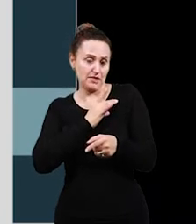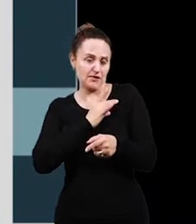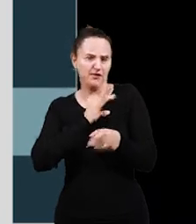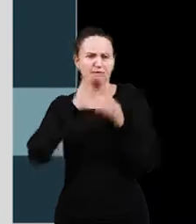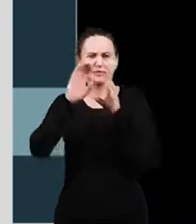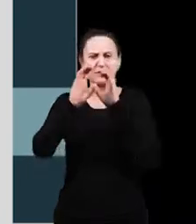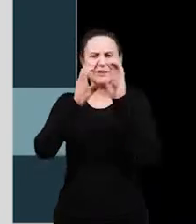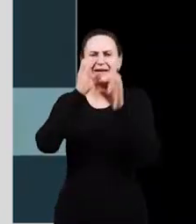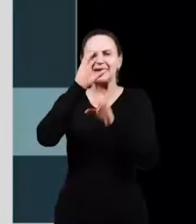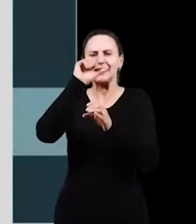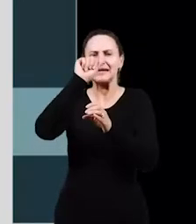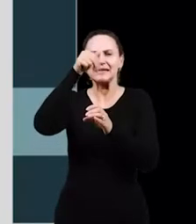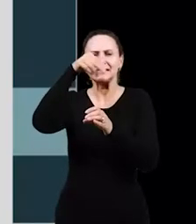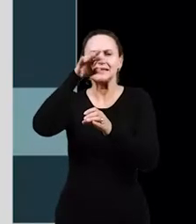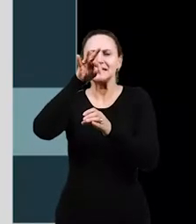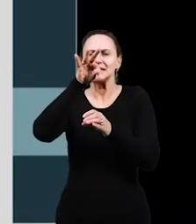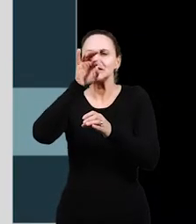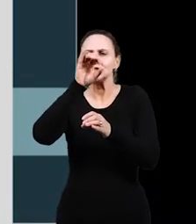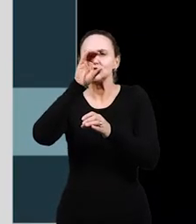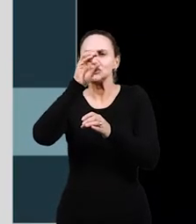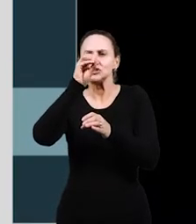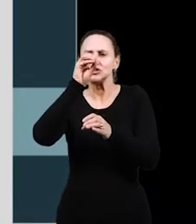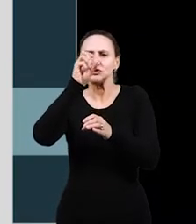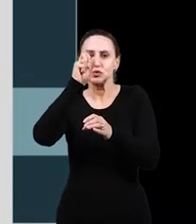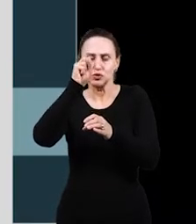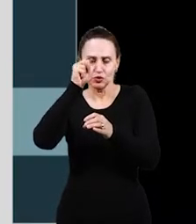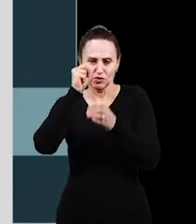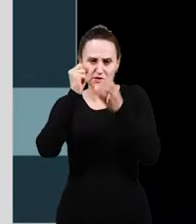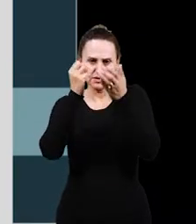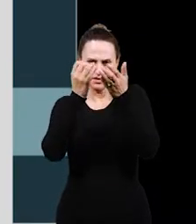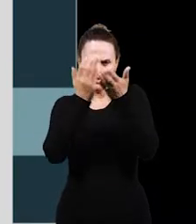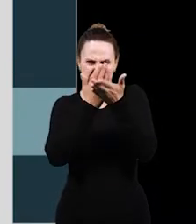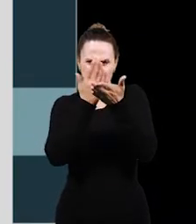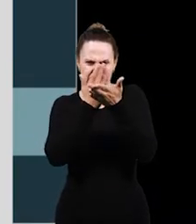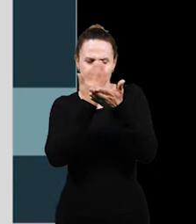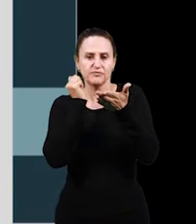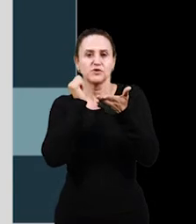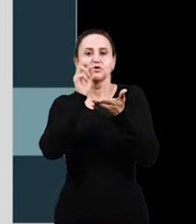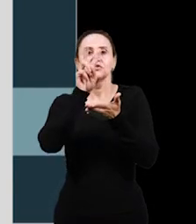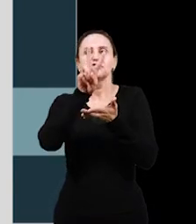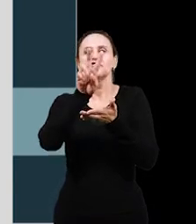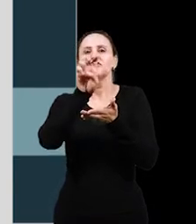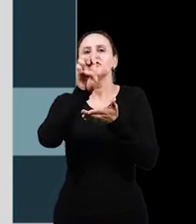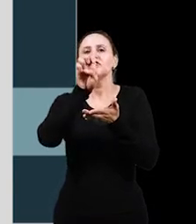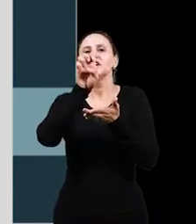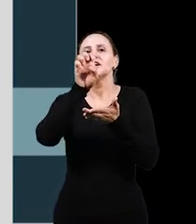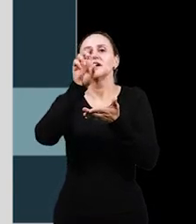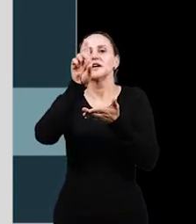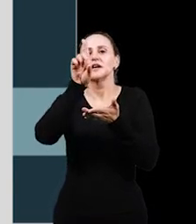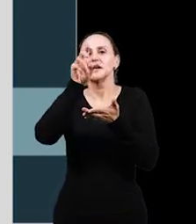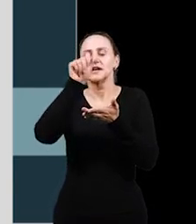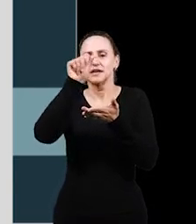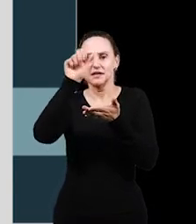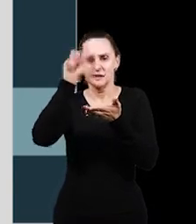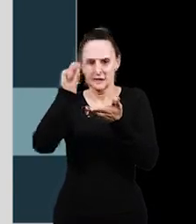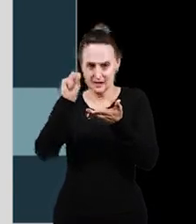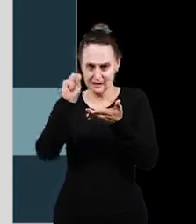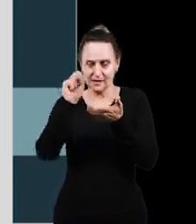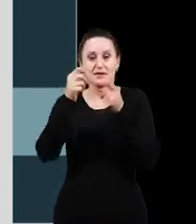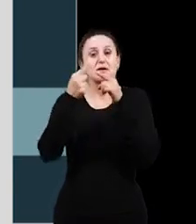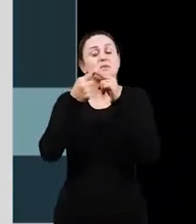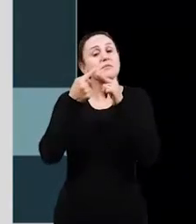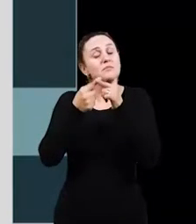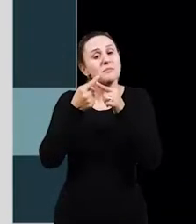sagrados é publicar nos cânticos sagrados dos vedas fosse deturpados por que eles eram